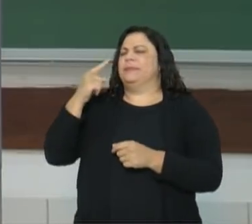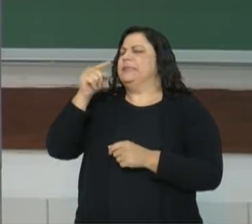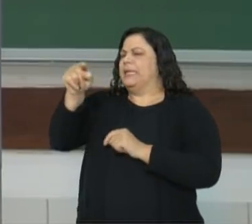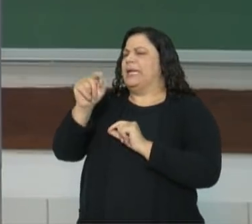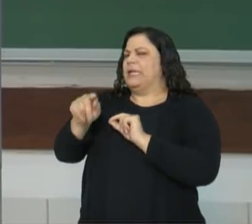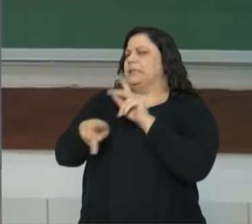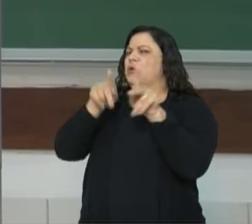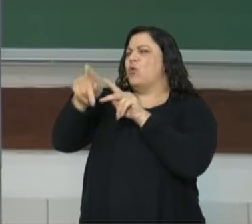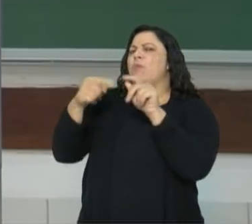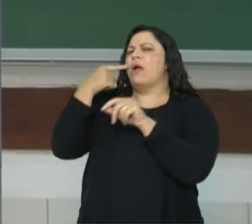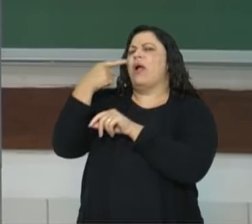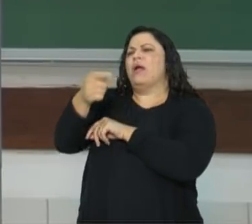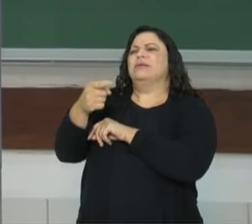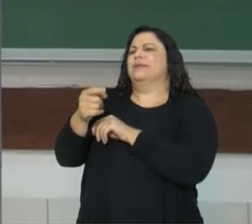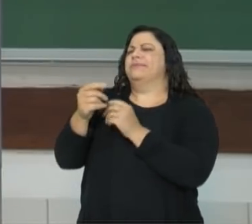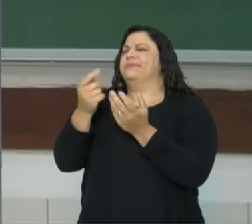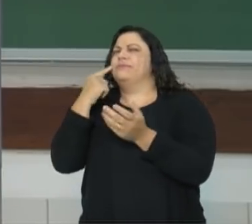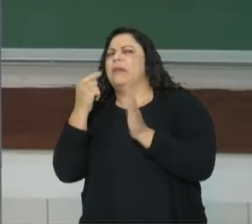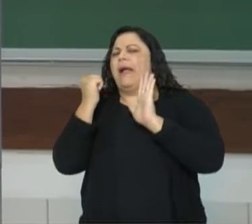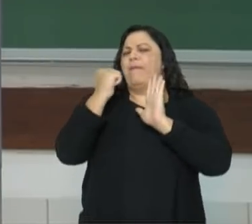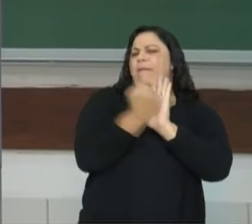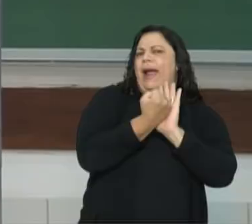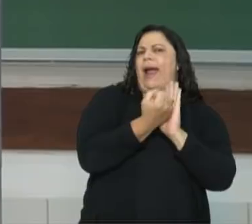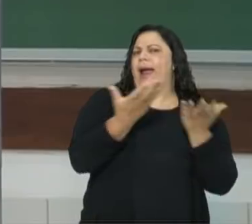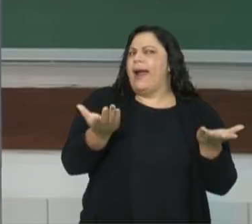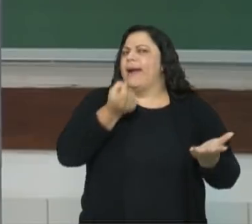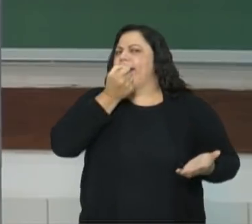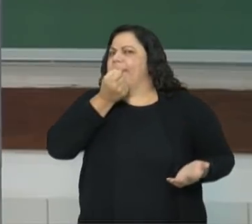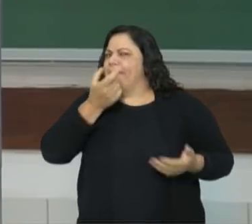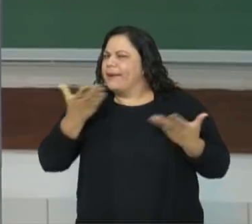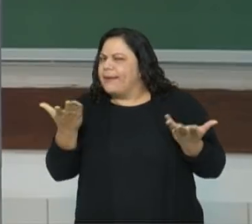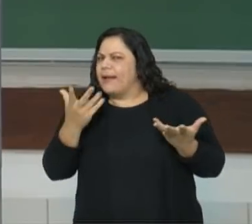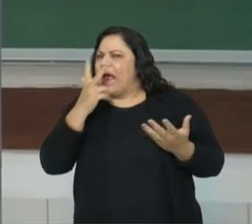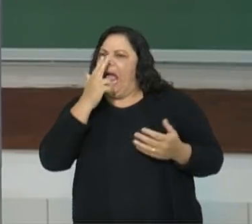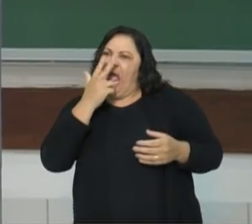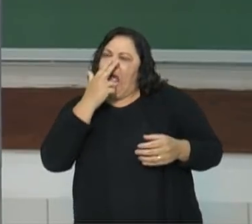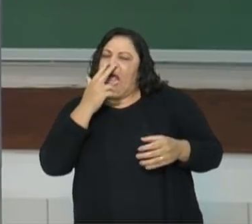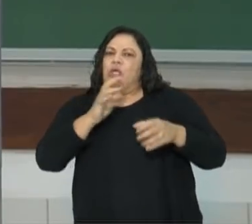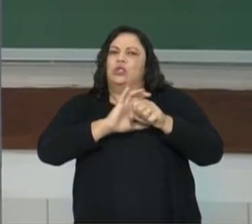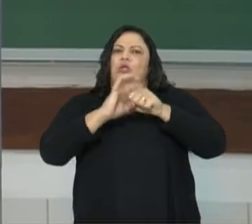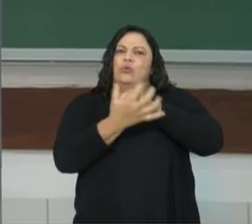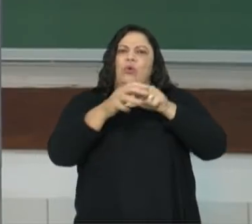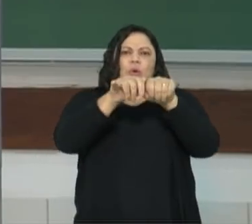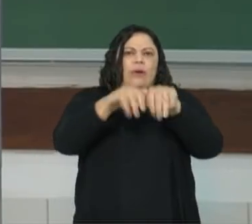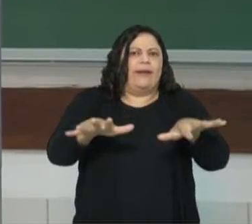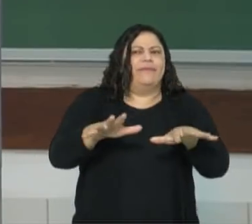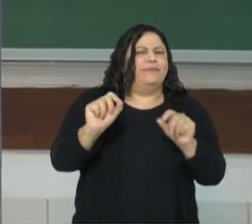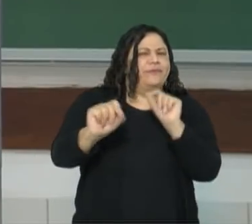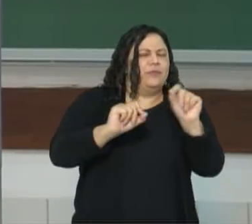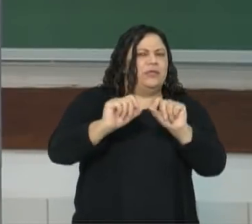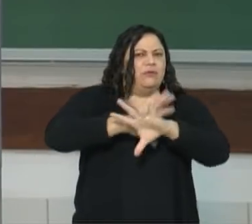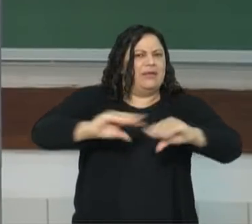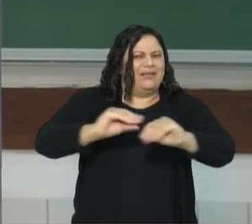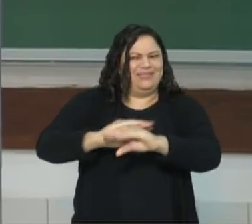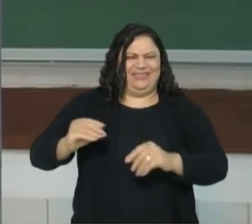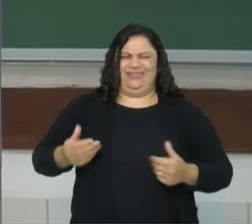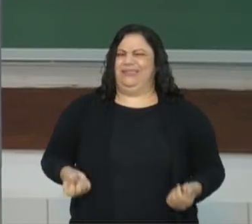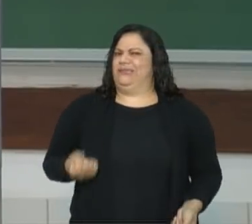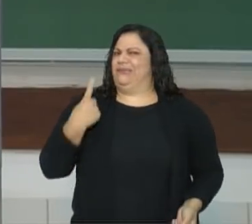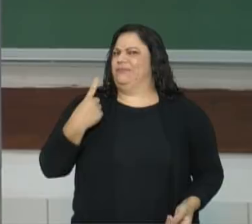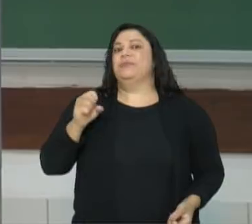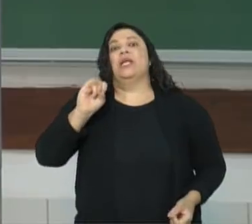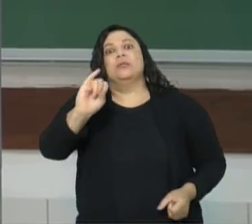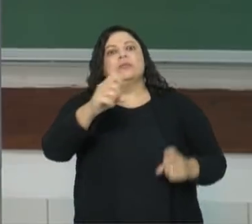aí, de uma certa marca, achando que vai resolver o coronavírus. Pessoal, se um médico diagnosticar coronavírus e você te recomendar, você